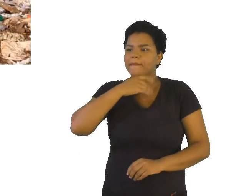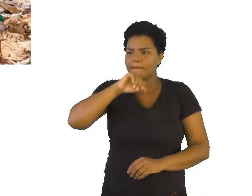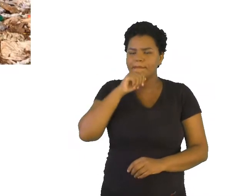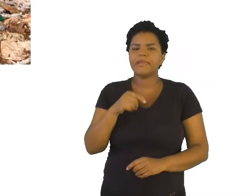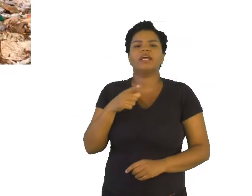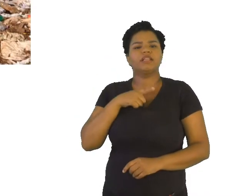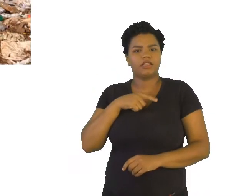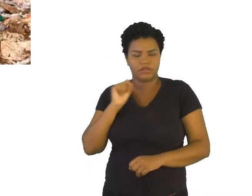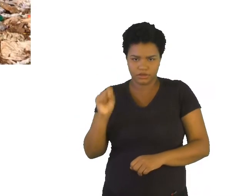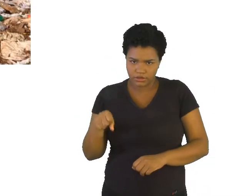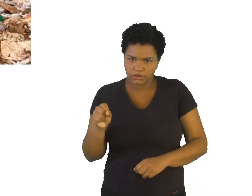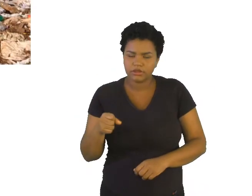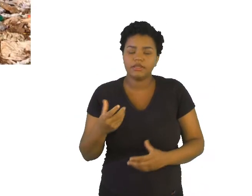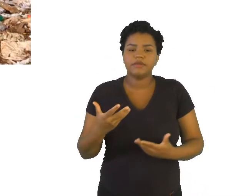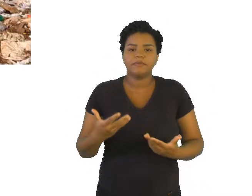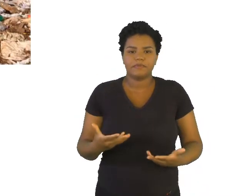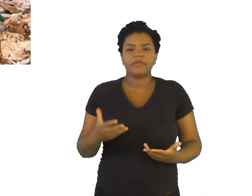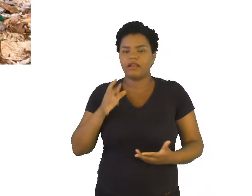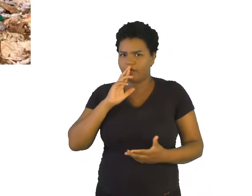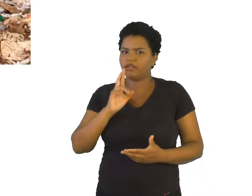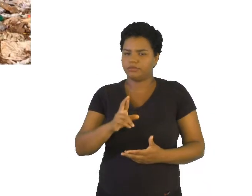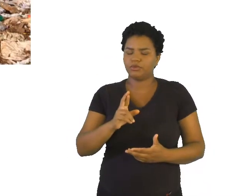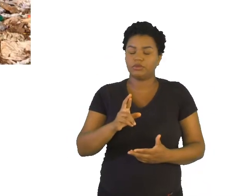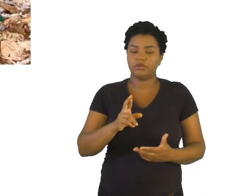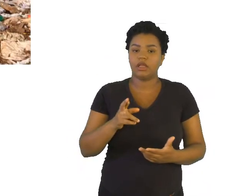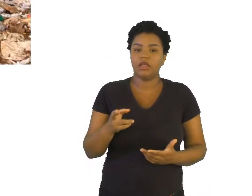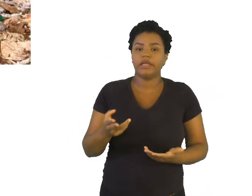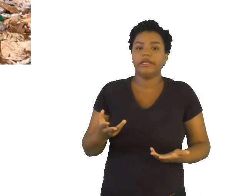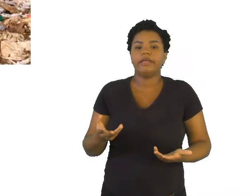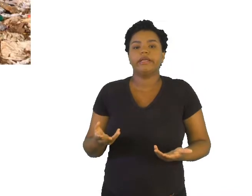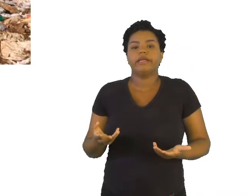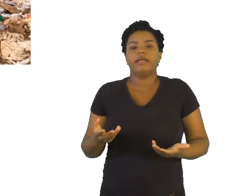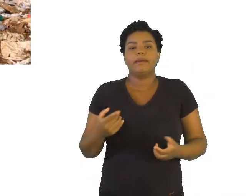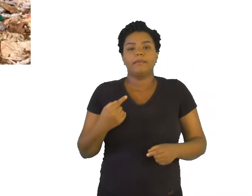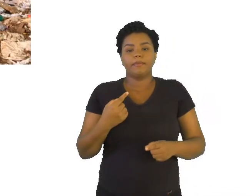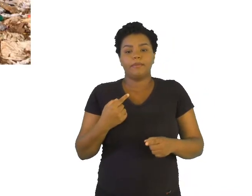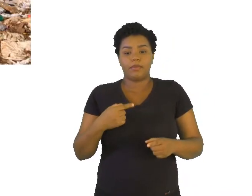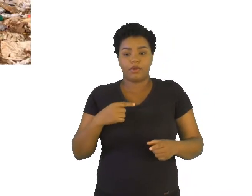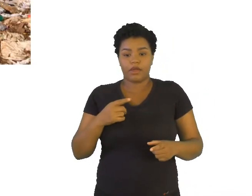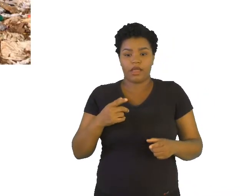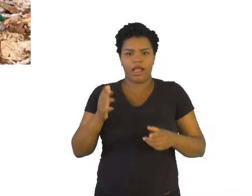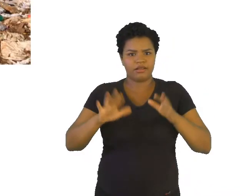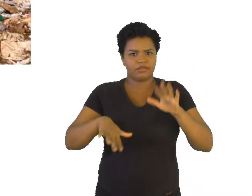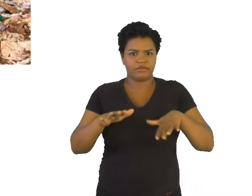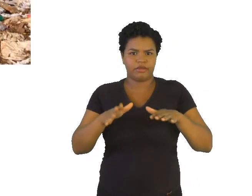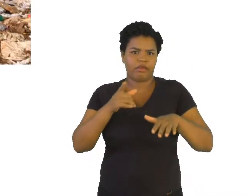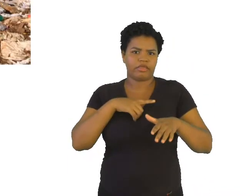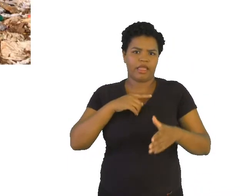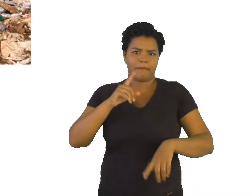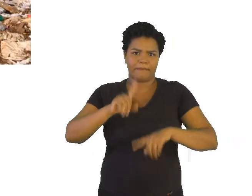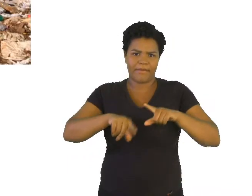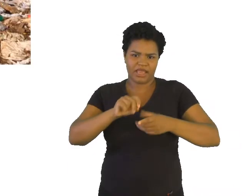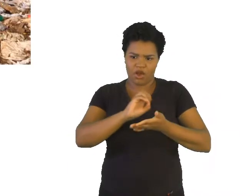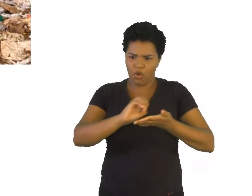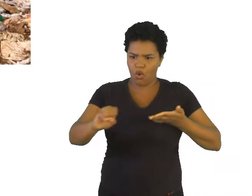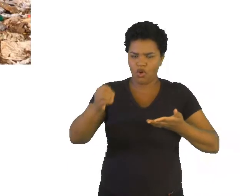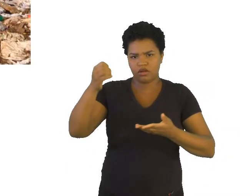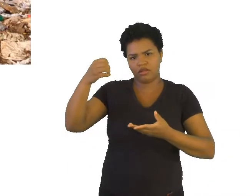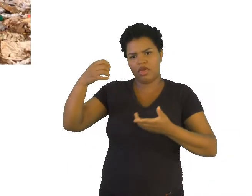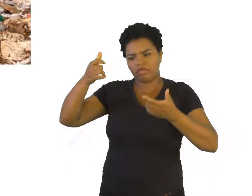que você não vai ficar na sua casa com resto de matéria orgânica,